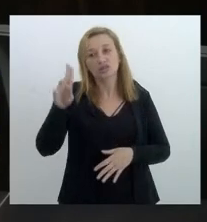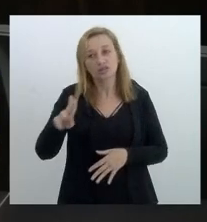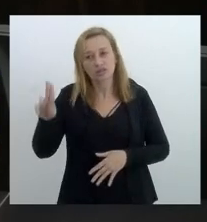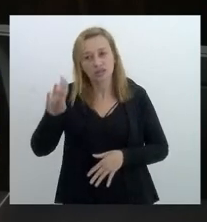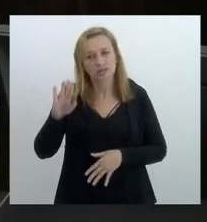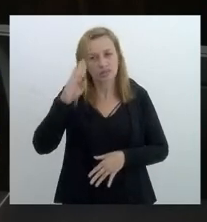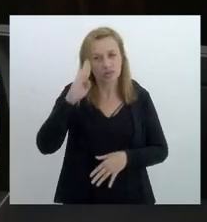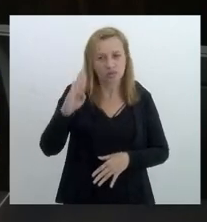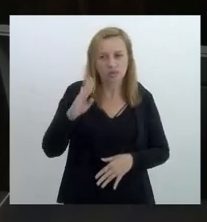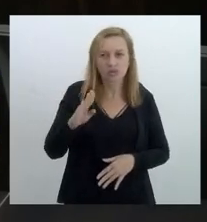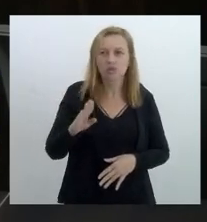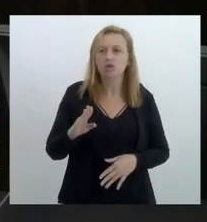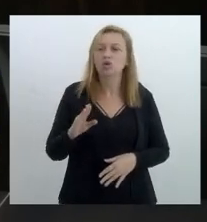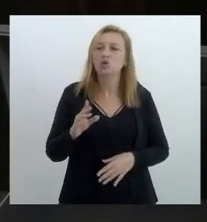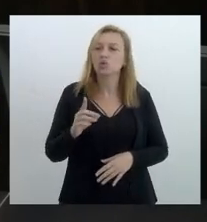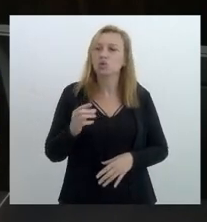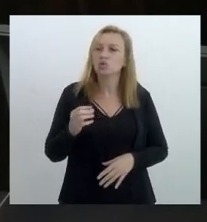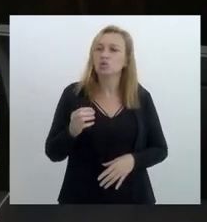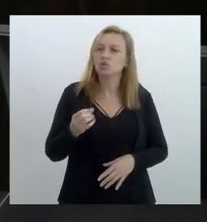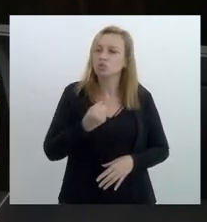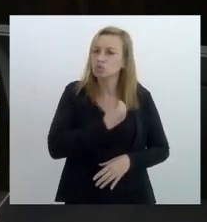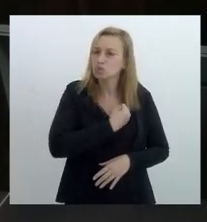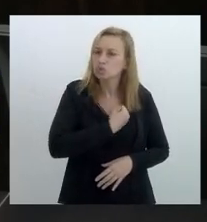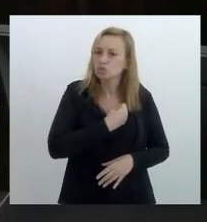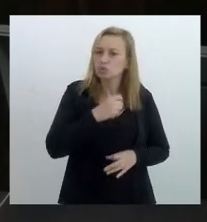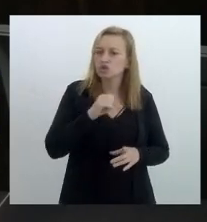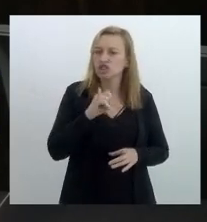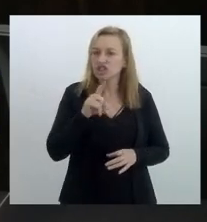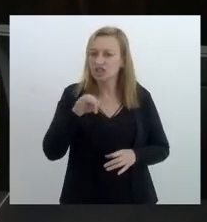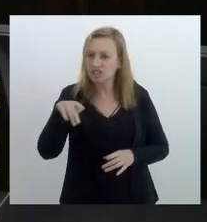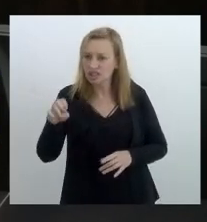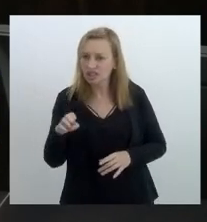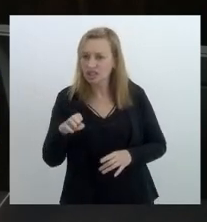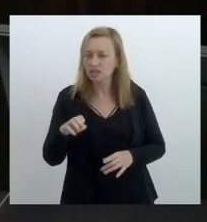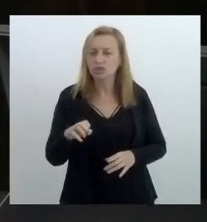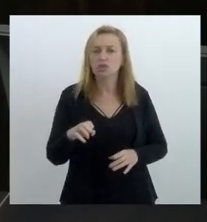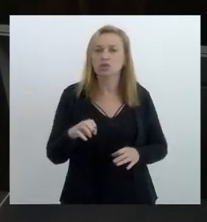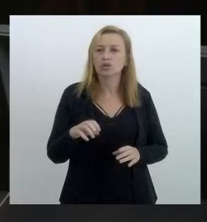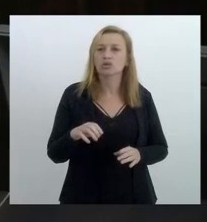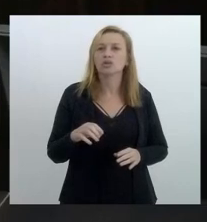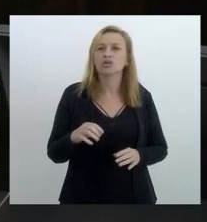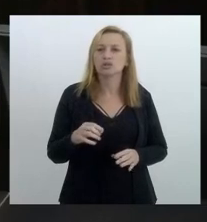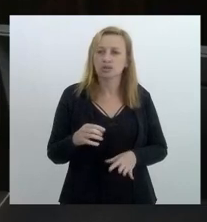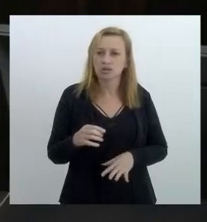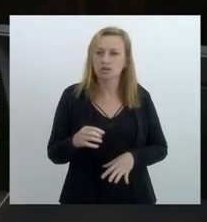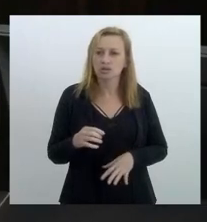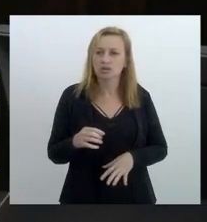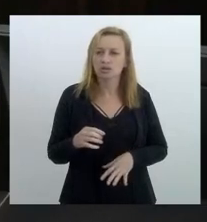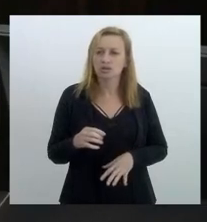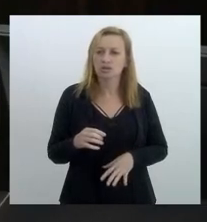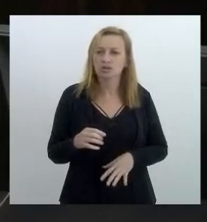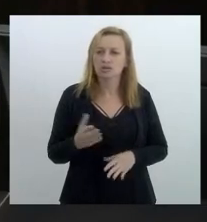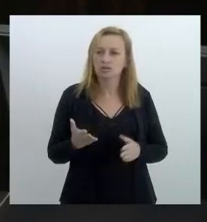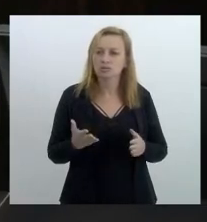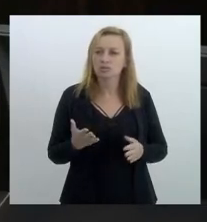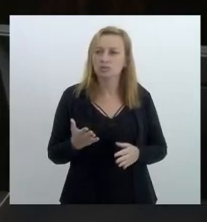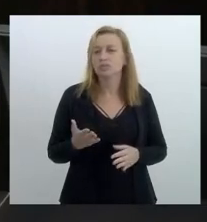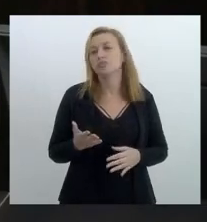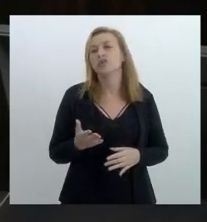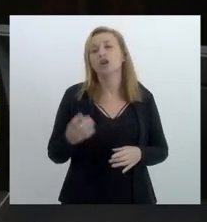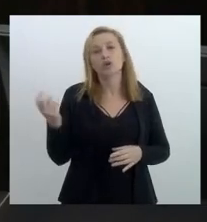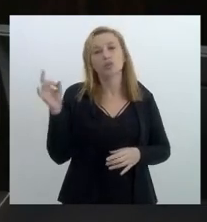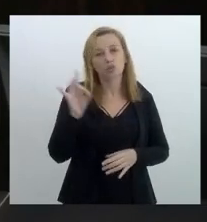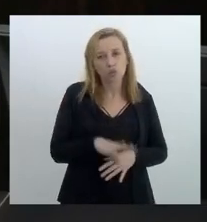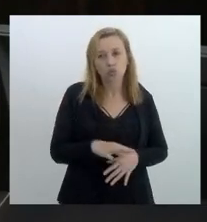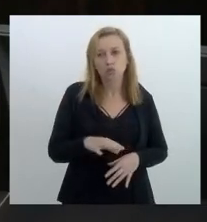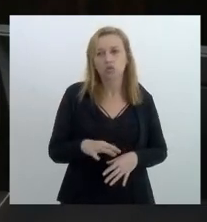universidades, os índices, as execuções das universidades ainda estão muito aquém daquilo que elas poderiam. E, por